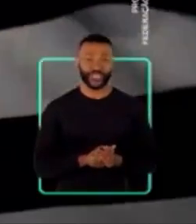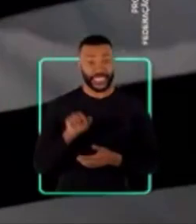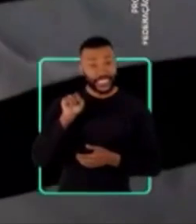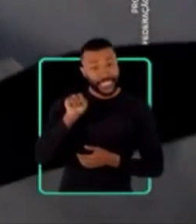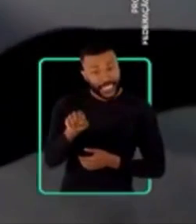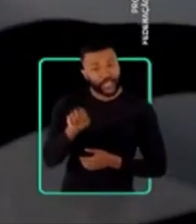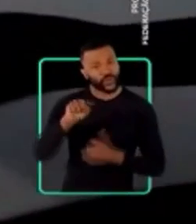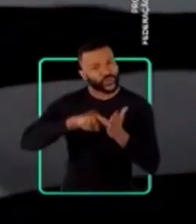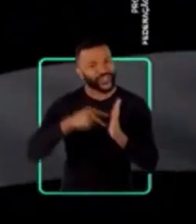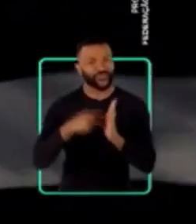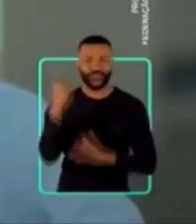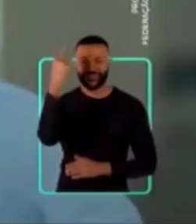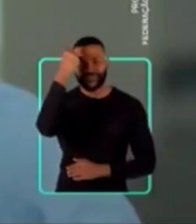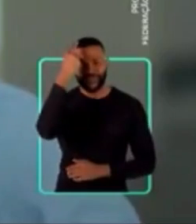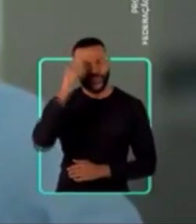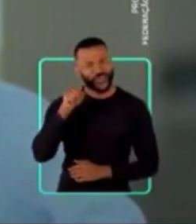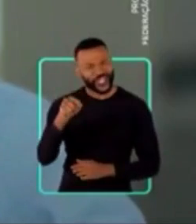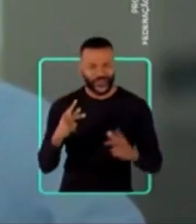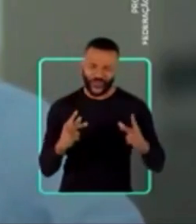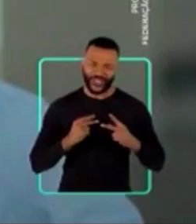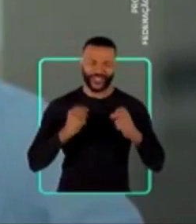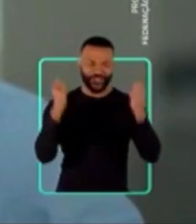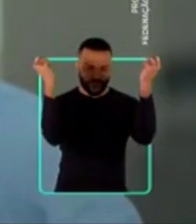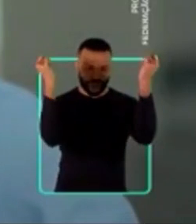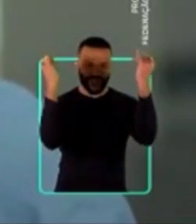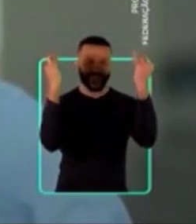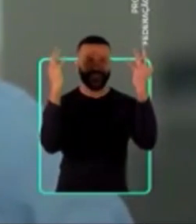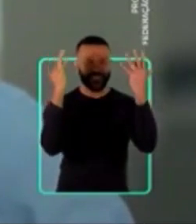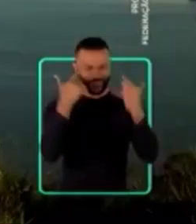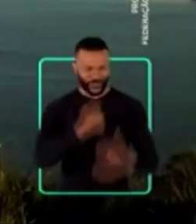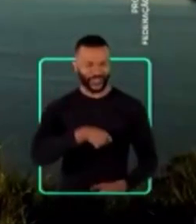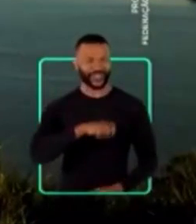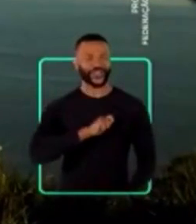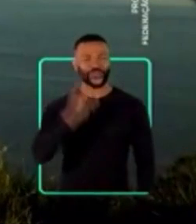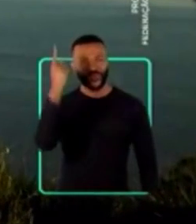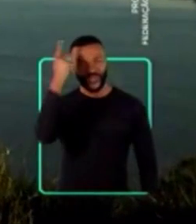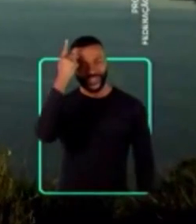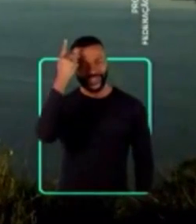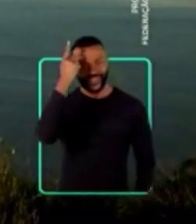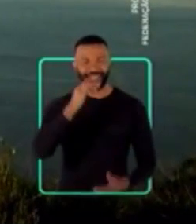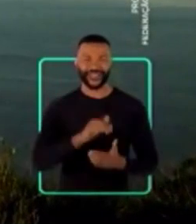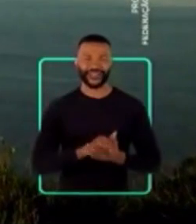Isso para mim é São Paulo. Isso é merecer a bênção e a graça de ser paulista.